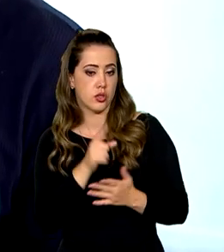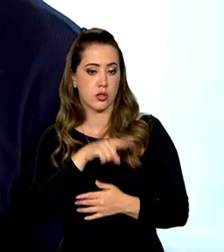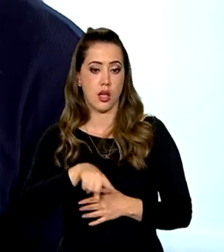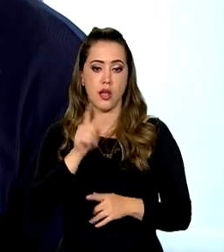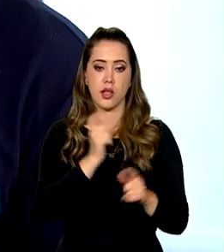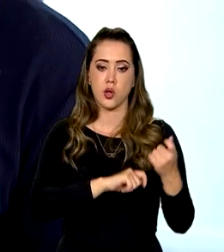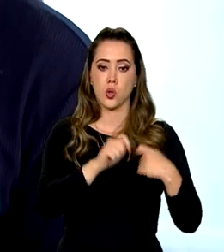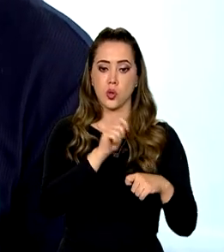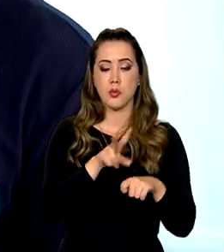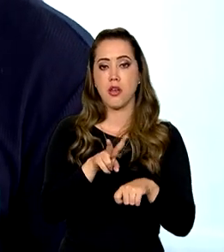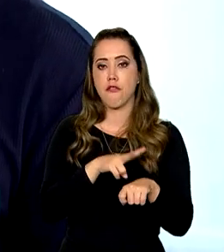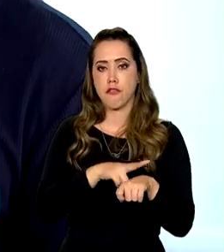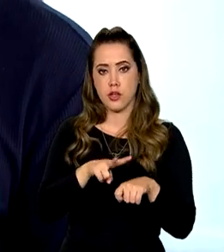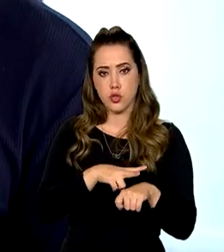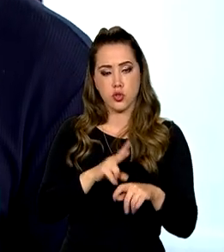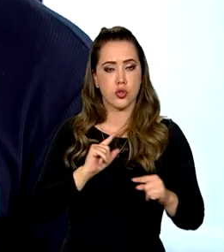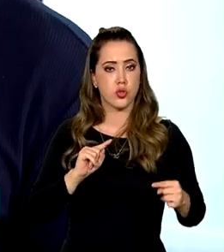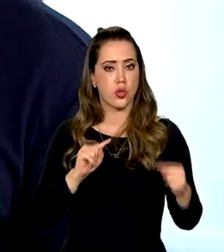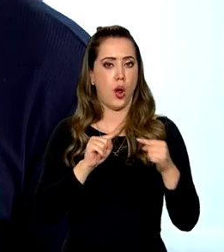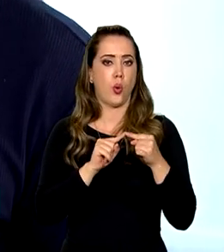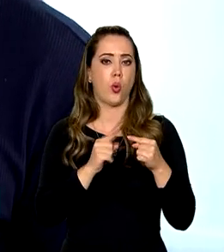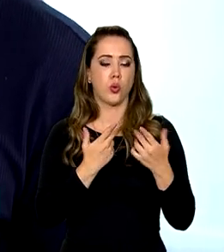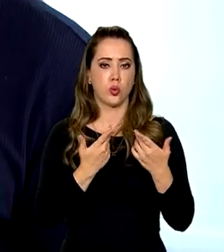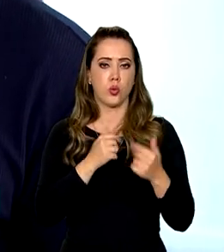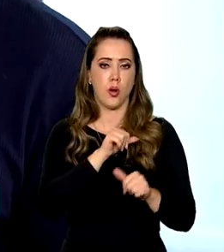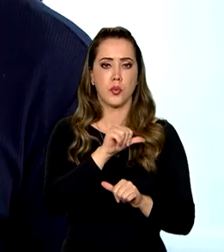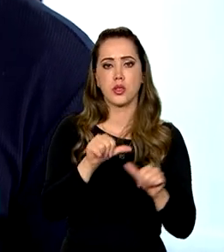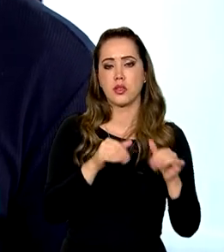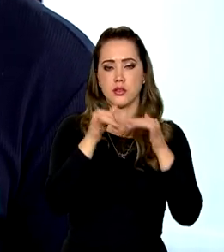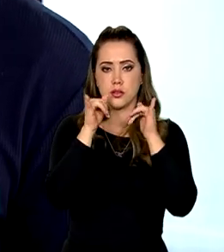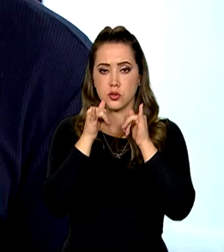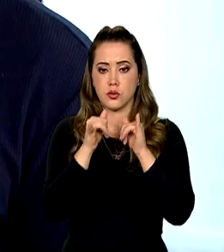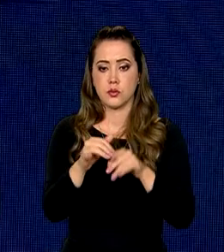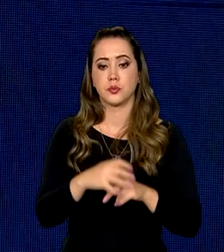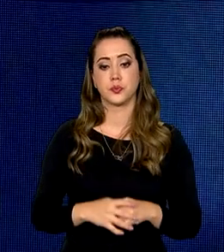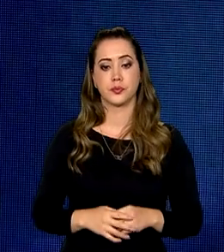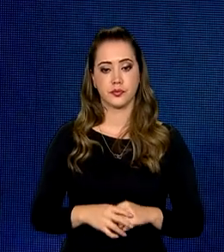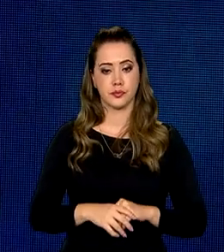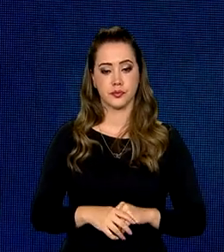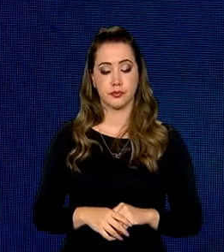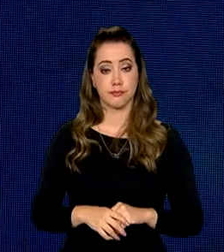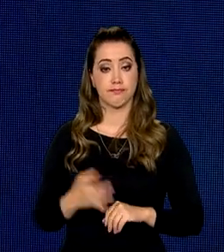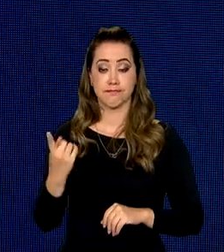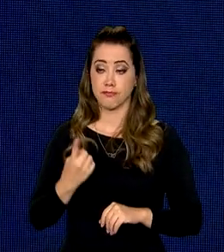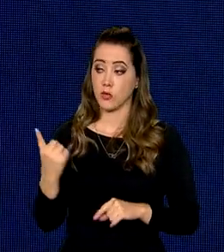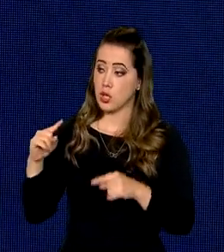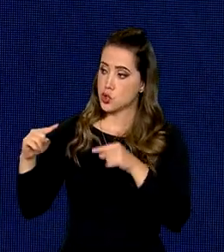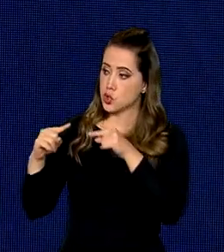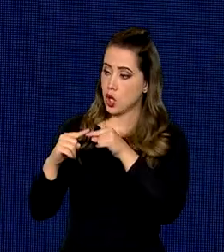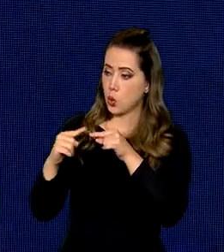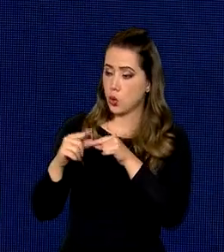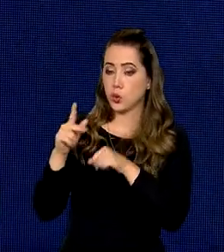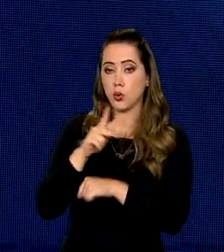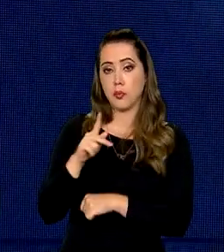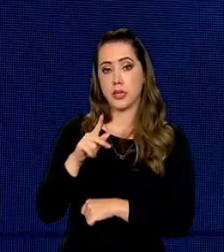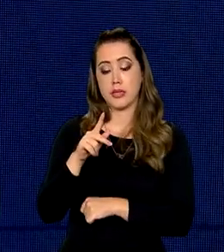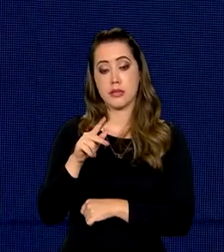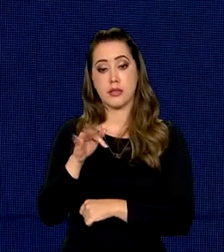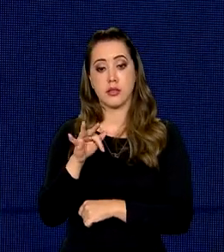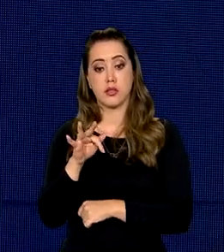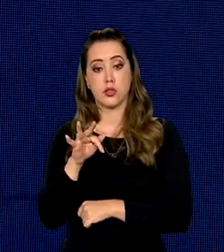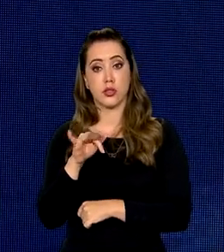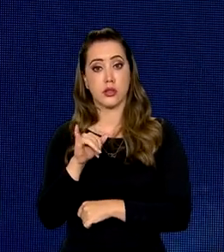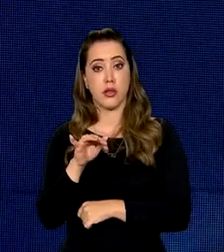a economia verde, baseada na transição energética. Segundo o presidente da Fiesp, o Brasil